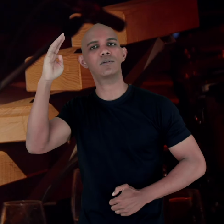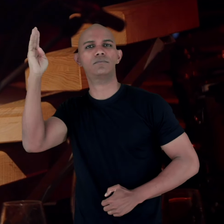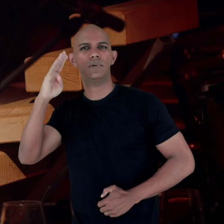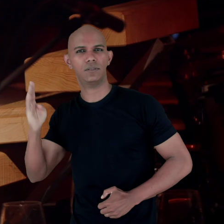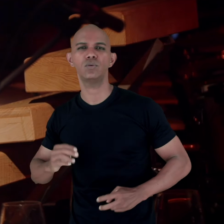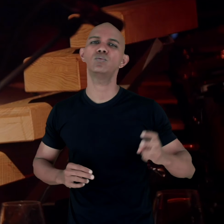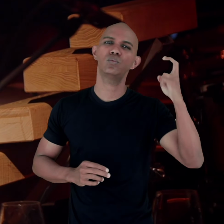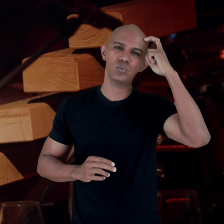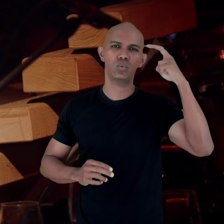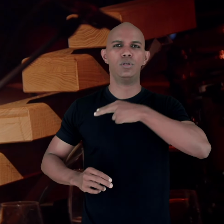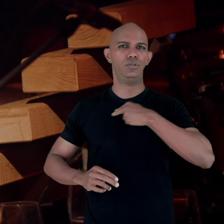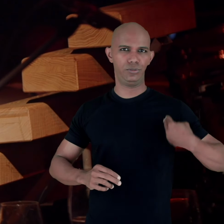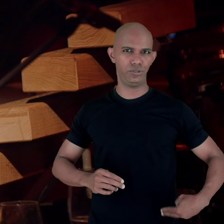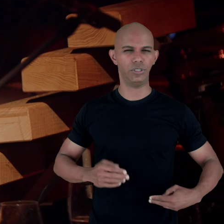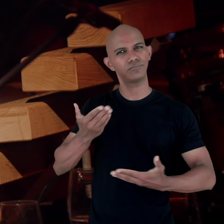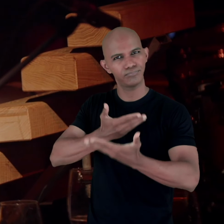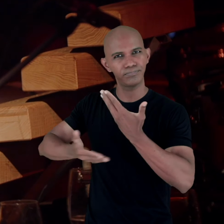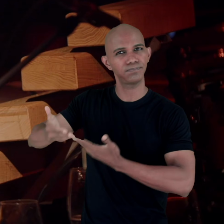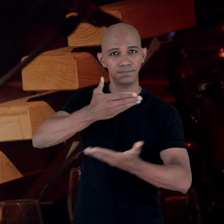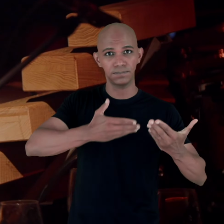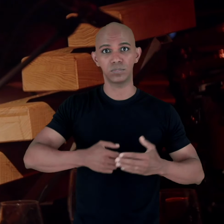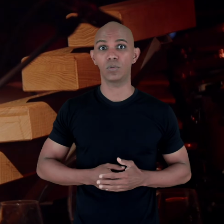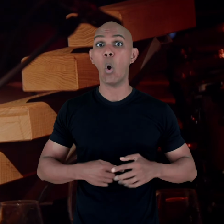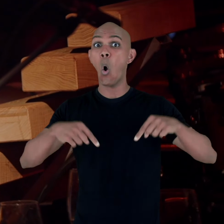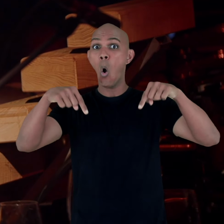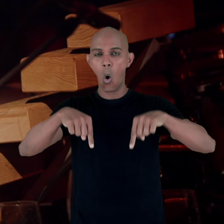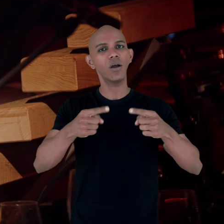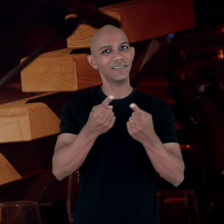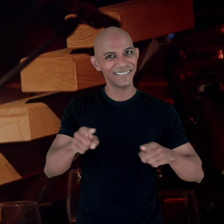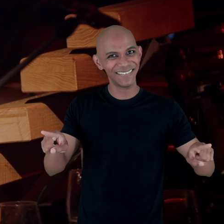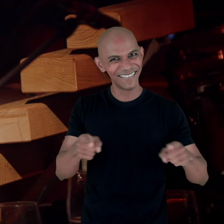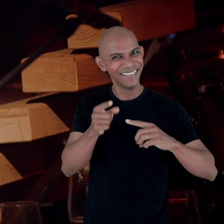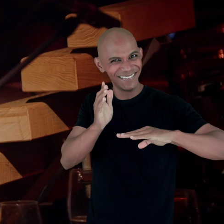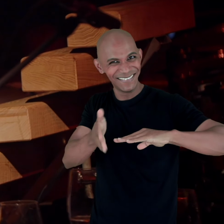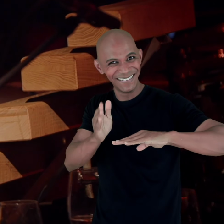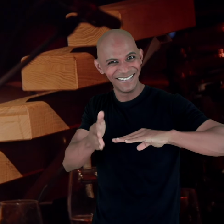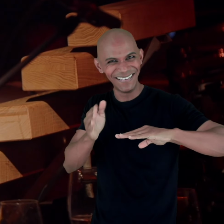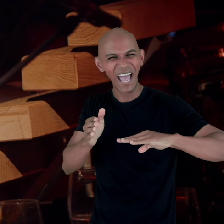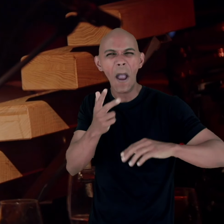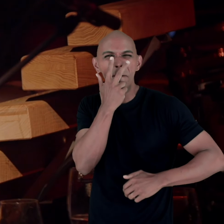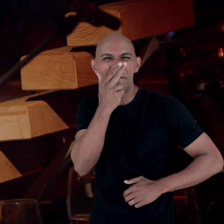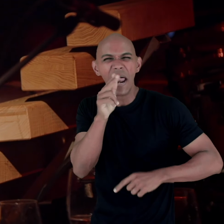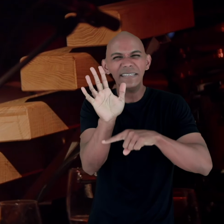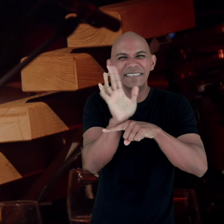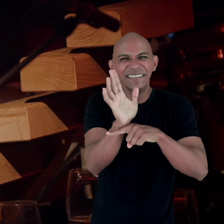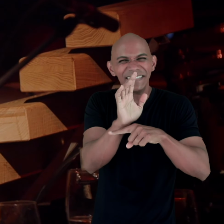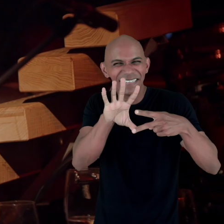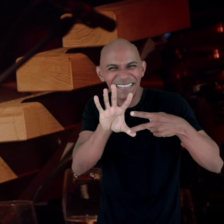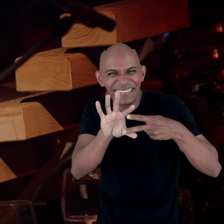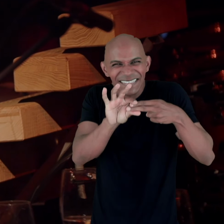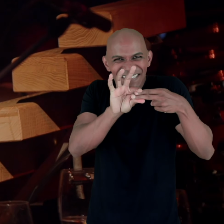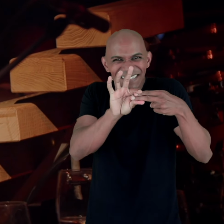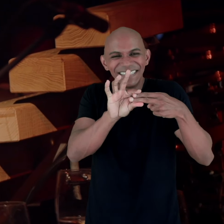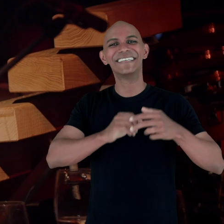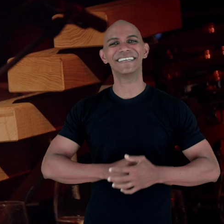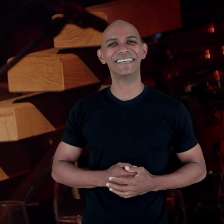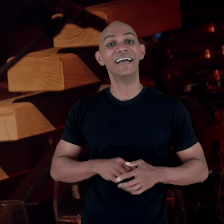entre Brasil e China, como o concerto de hoje, que é uma mostra do cinema chinês em formato